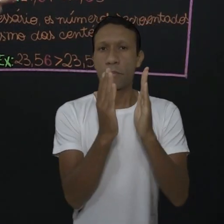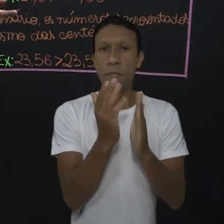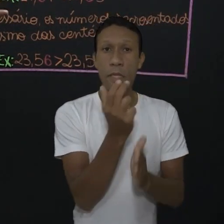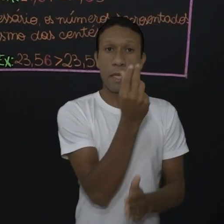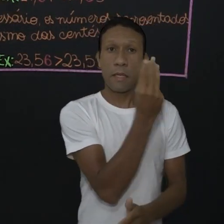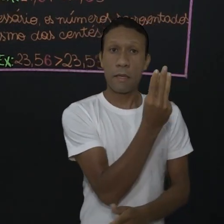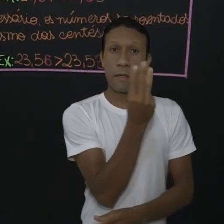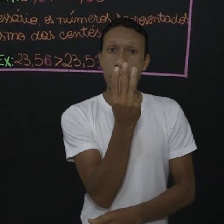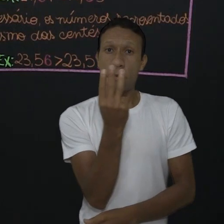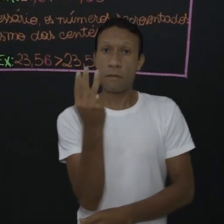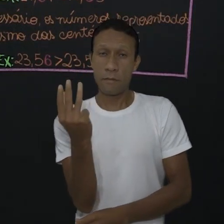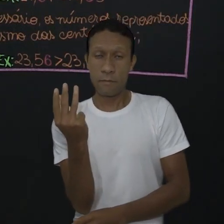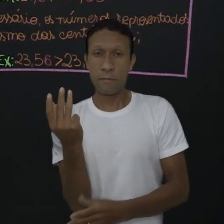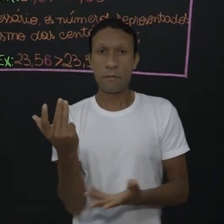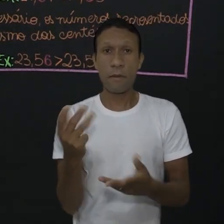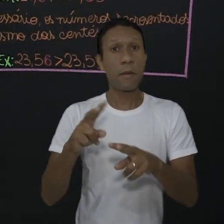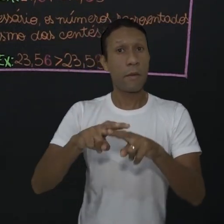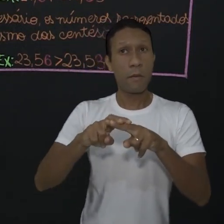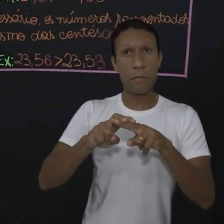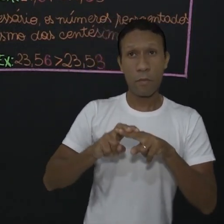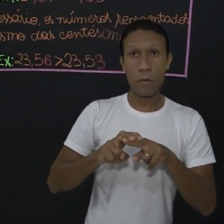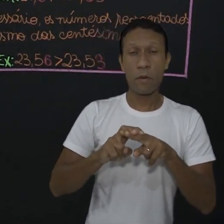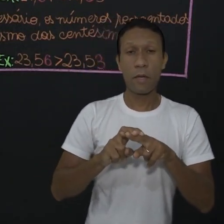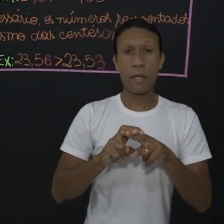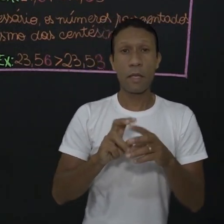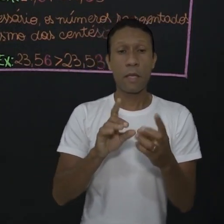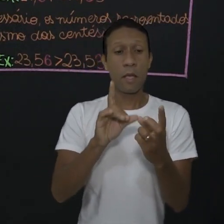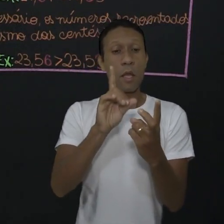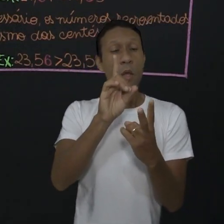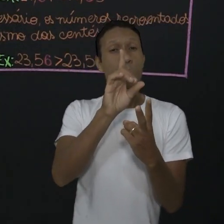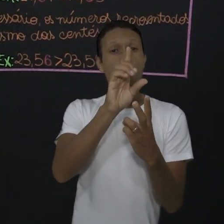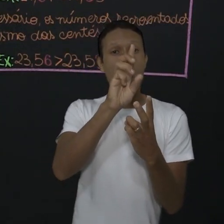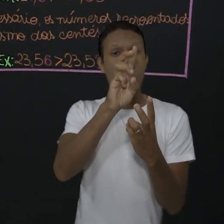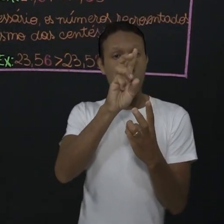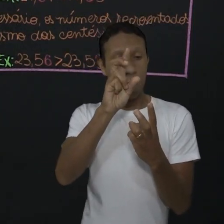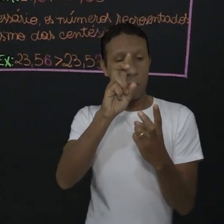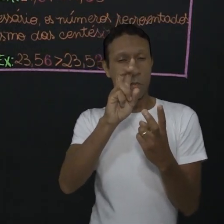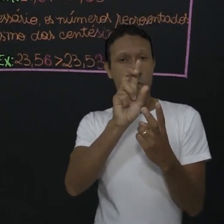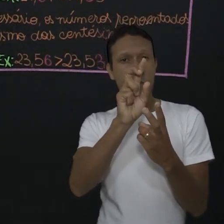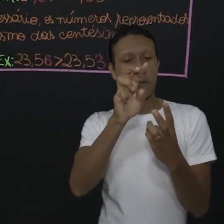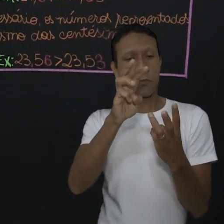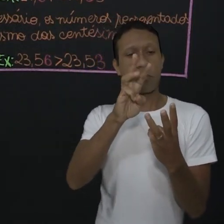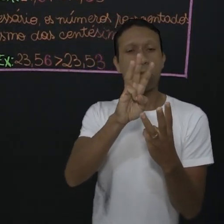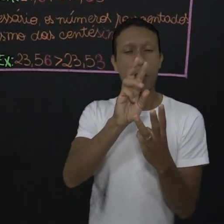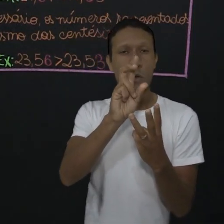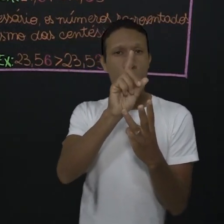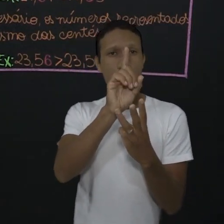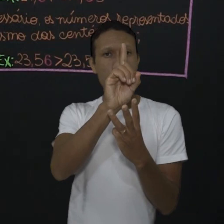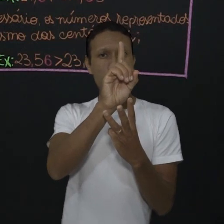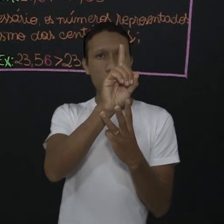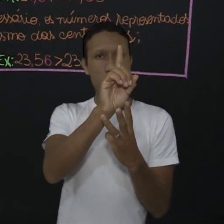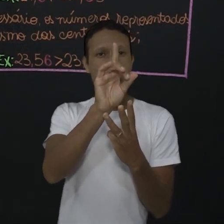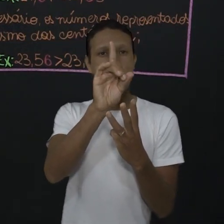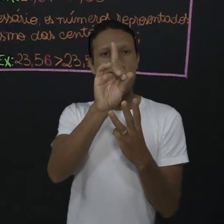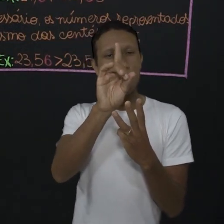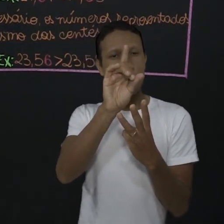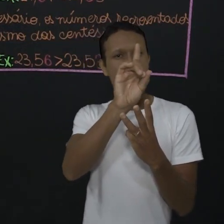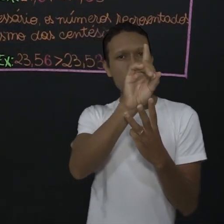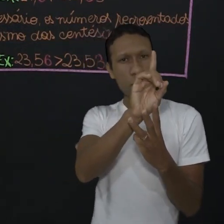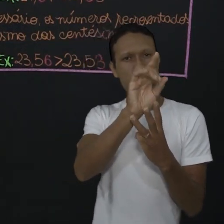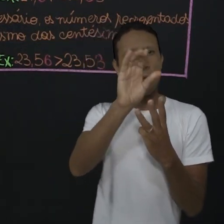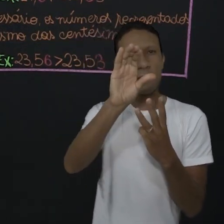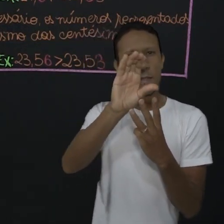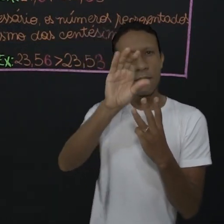3 em 3 ordens. Portanto, unidade, dezena e centena forma uma classe. Separa-se